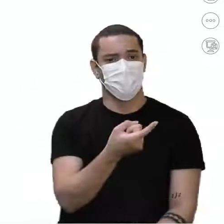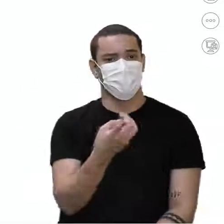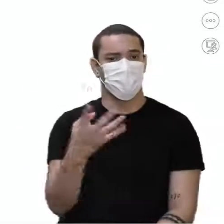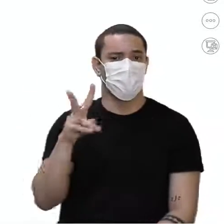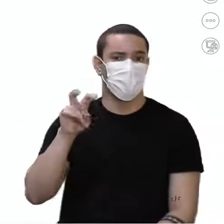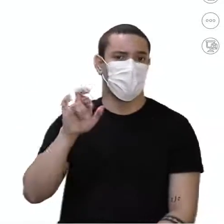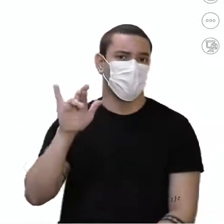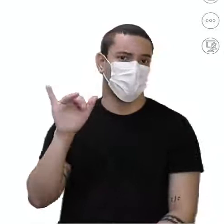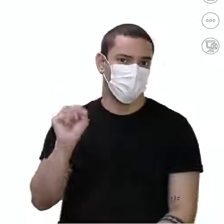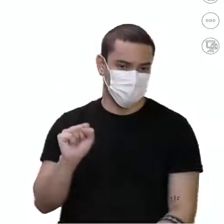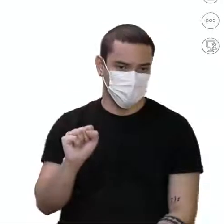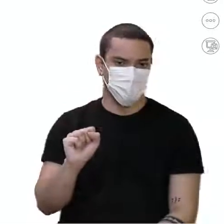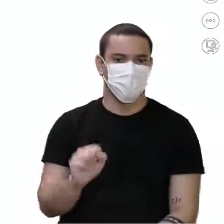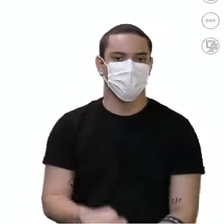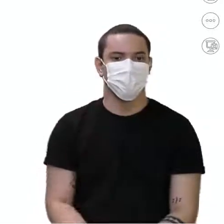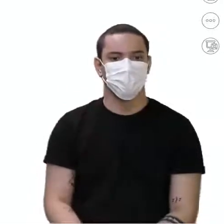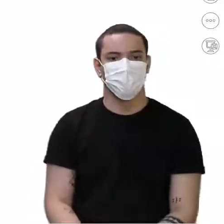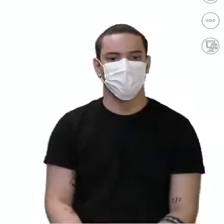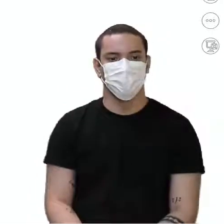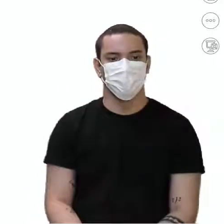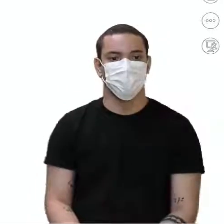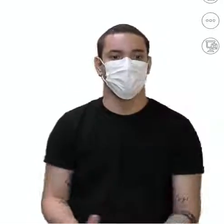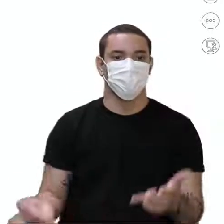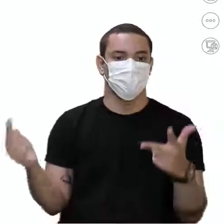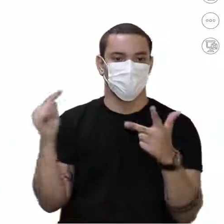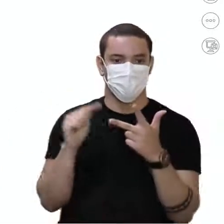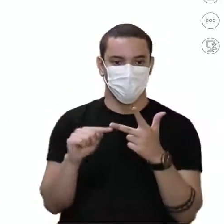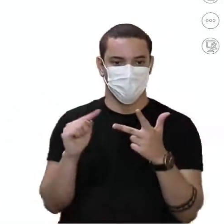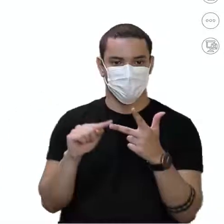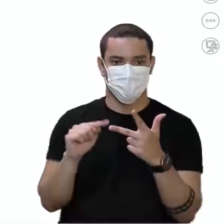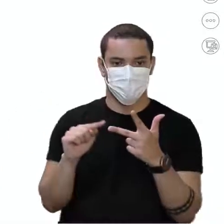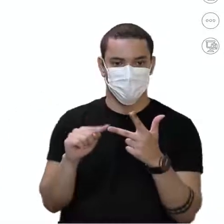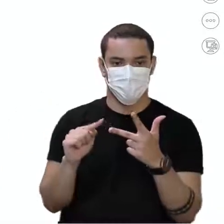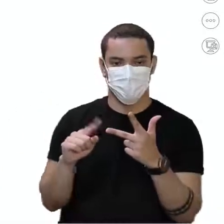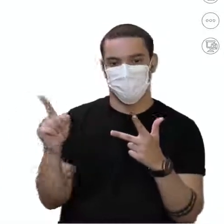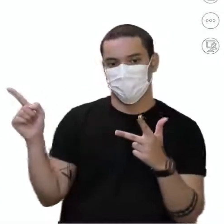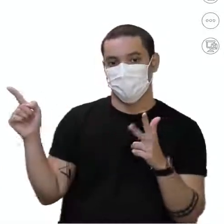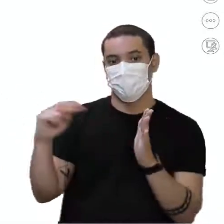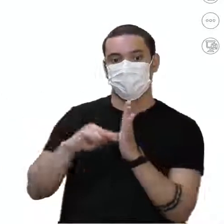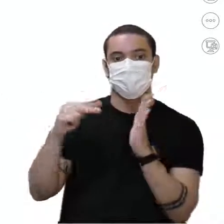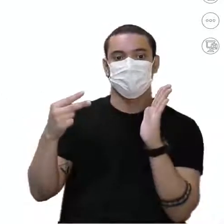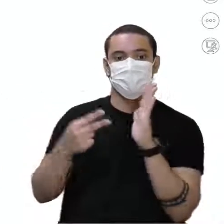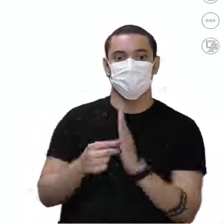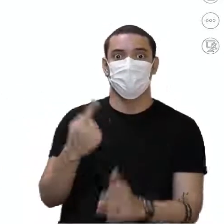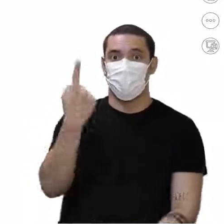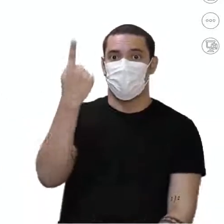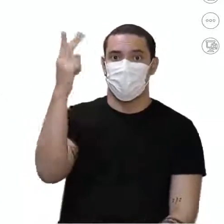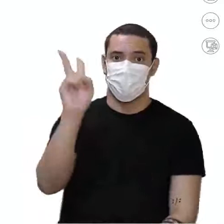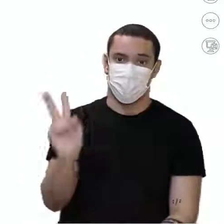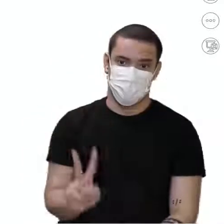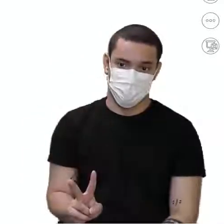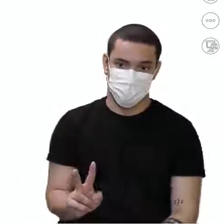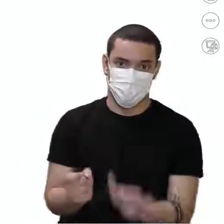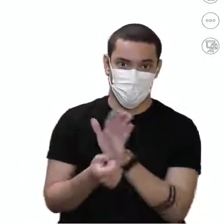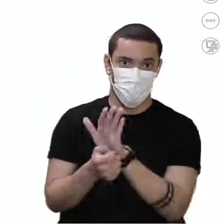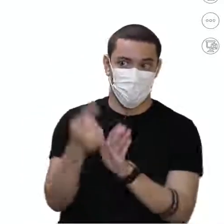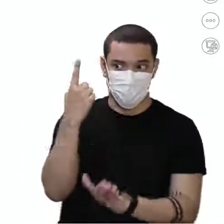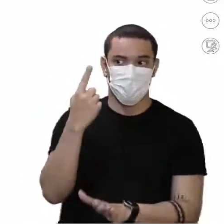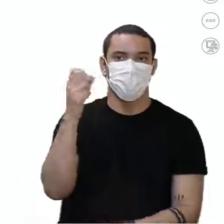vai significar vezes. Aí eu tenho once, que significa uma vez.